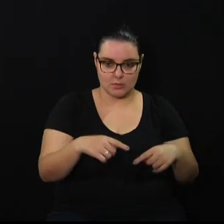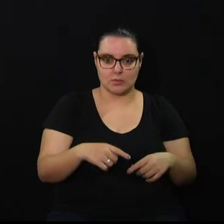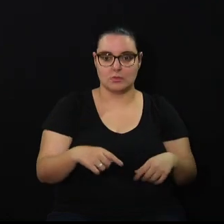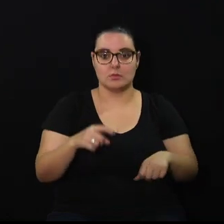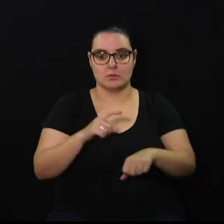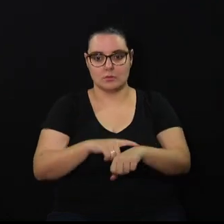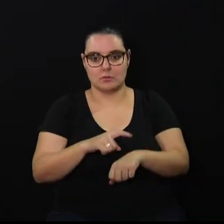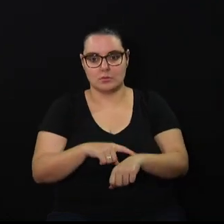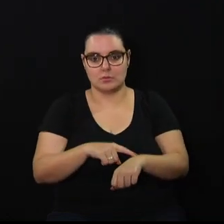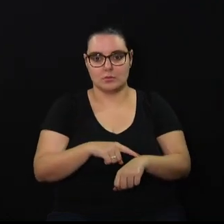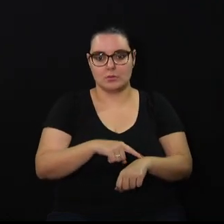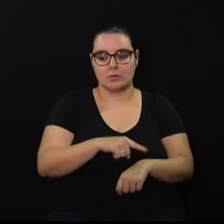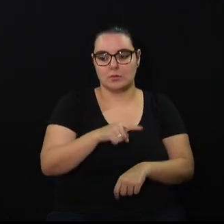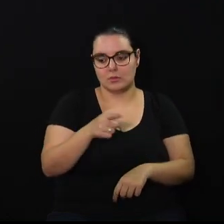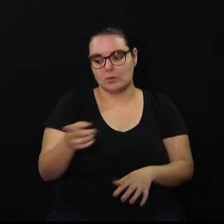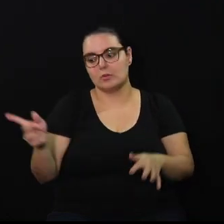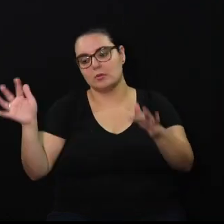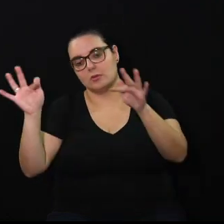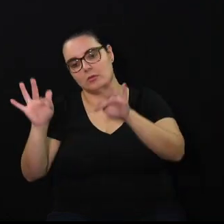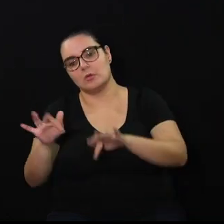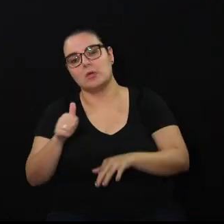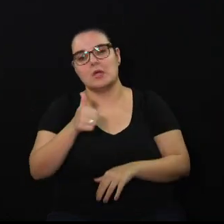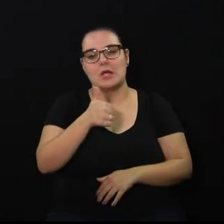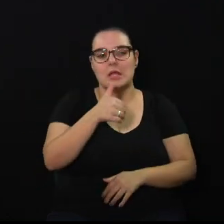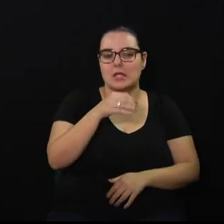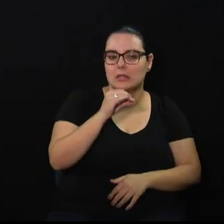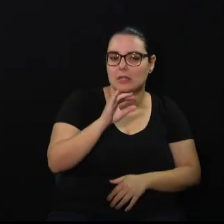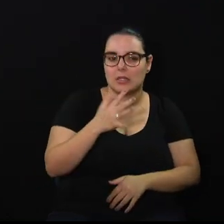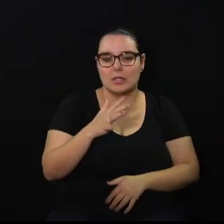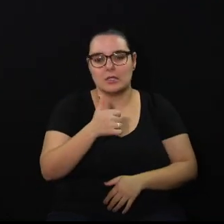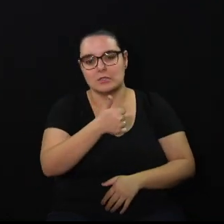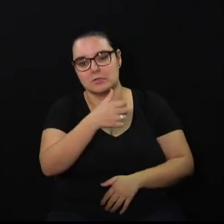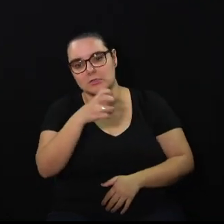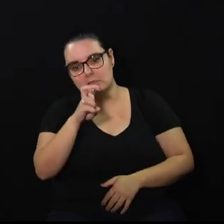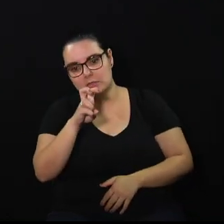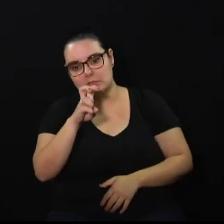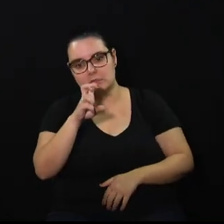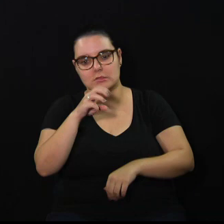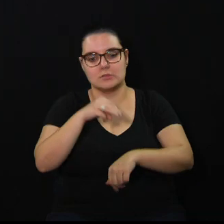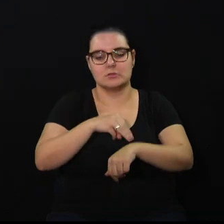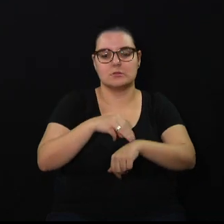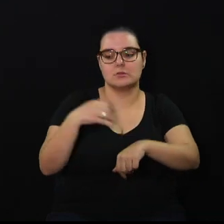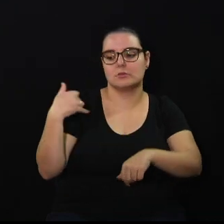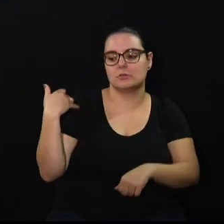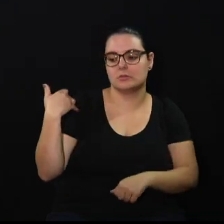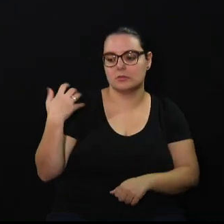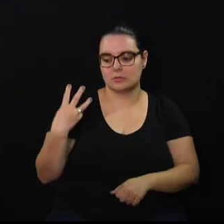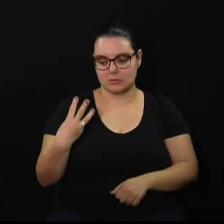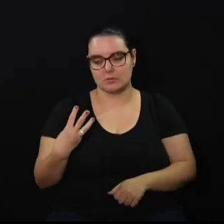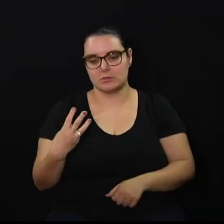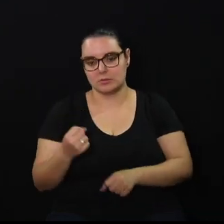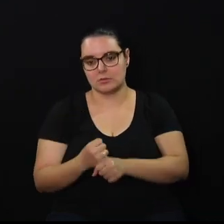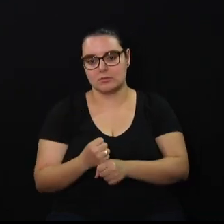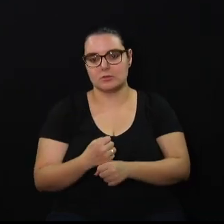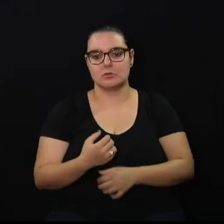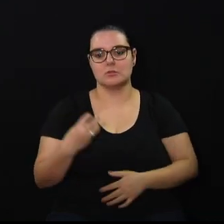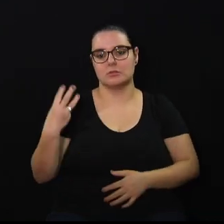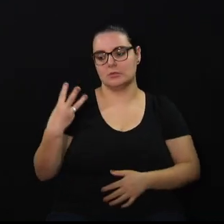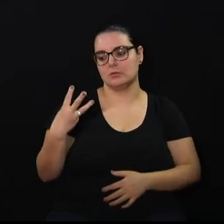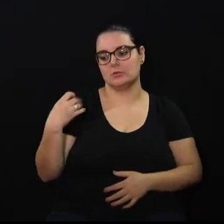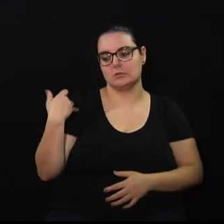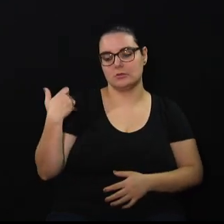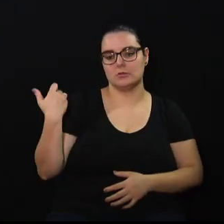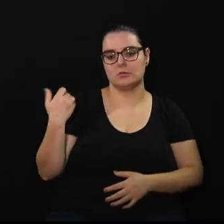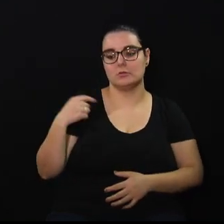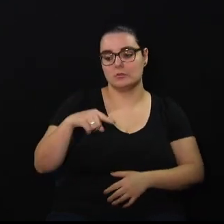hora nós vamos no final 15 ou 10 minutos desde os três meninas vamos lá pra outra sala e vamos com uma mesinha